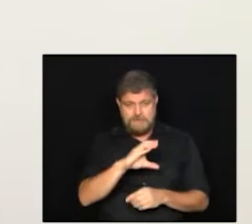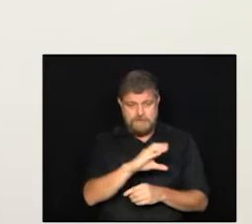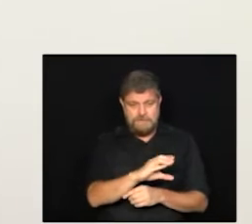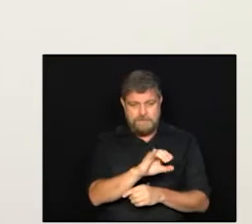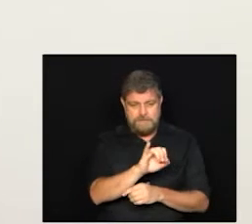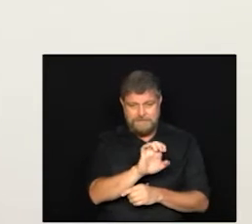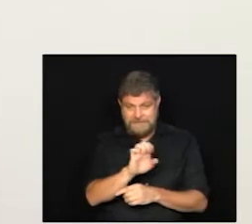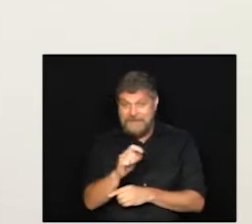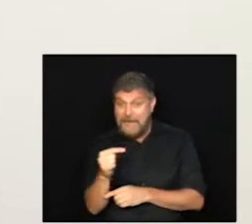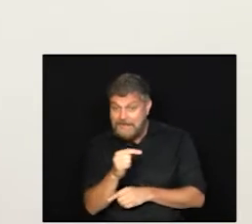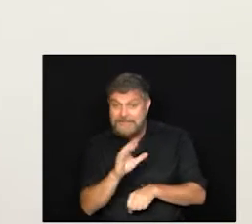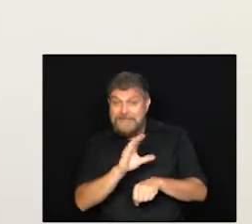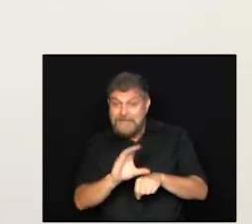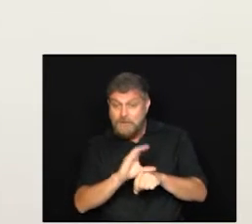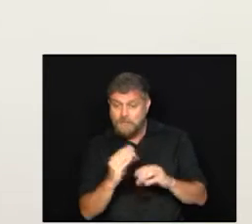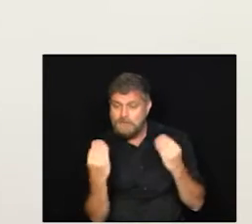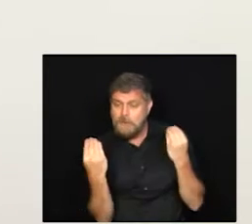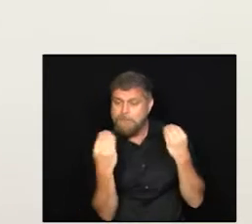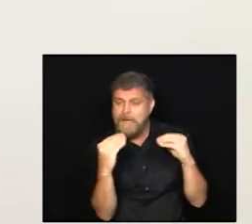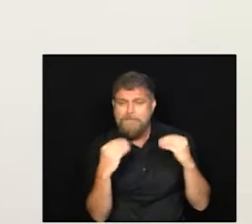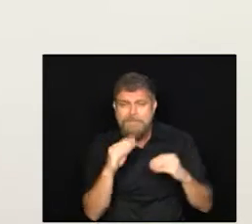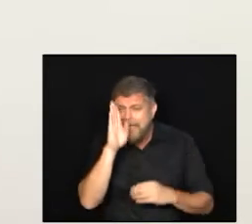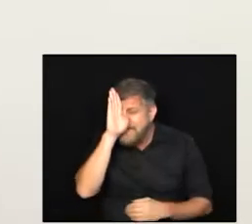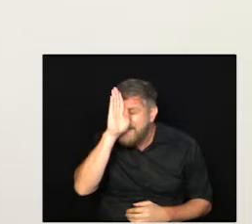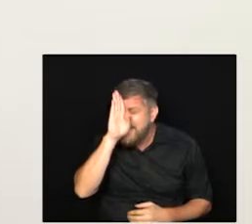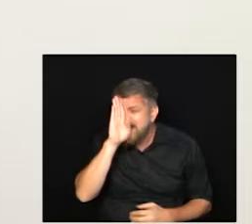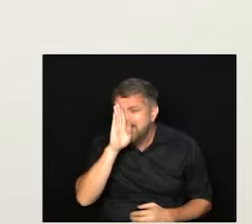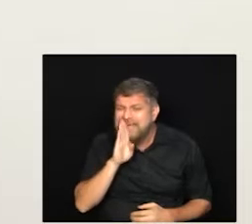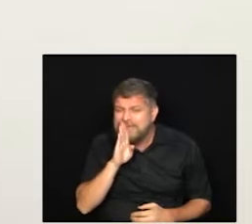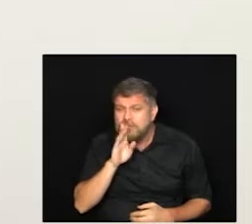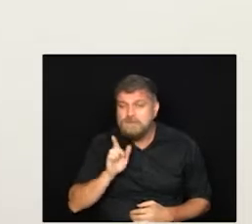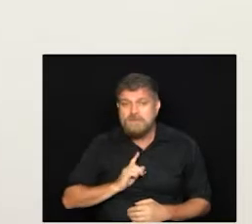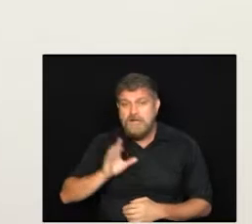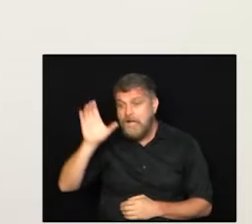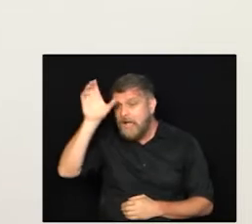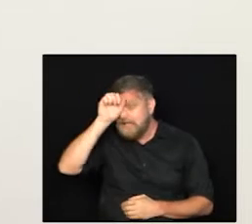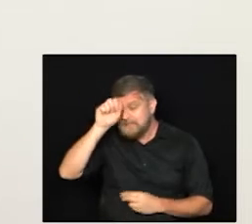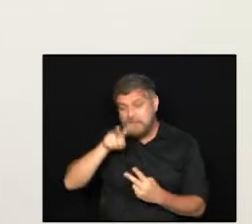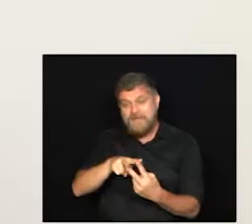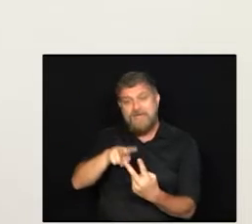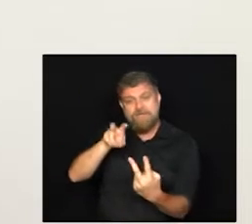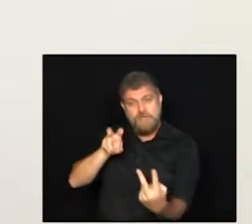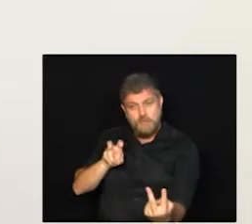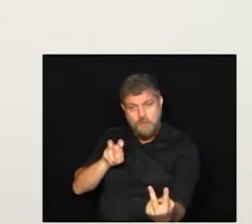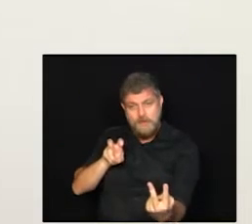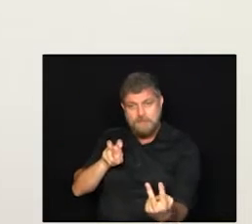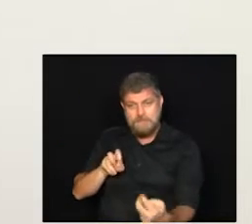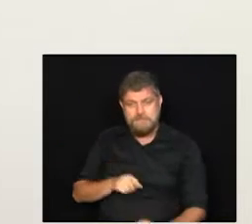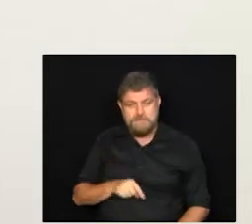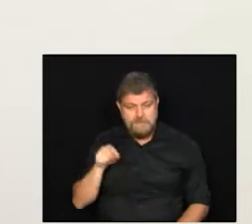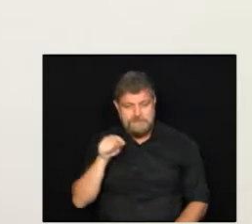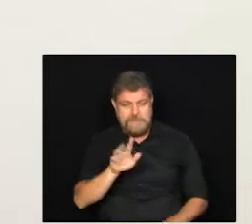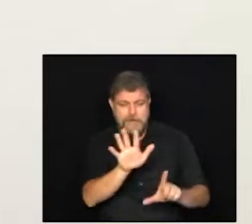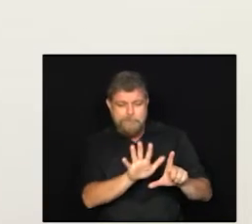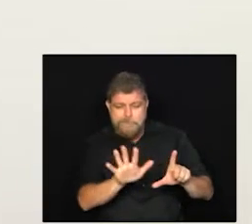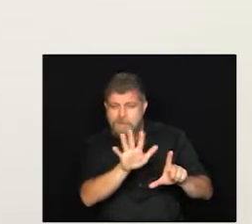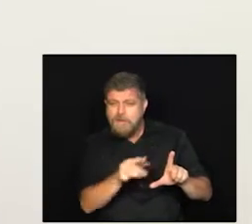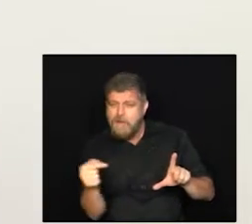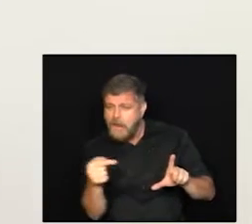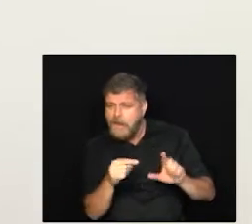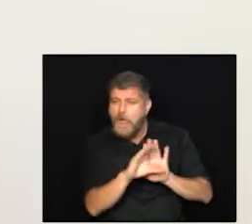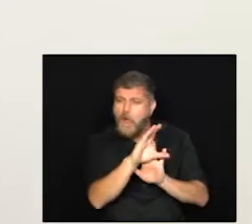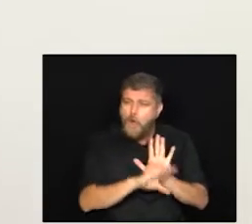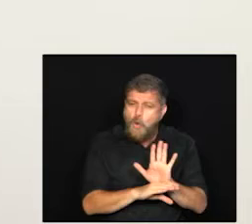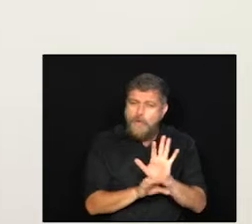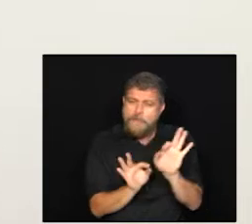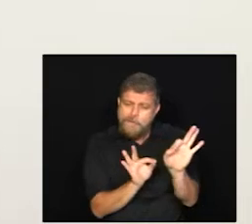cursos disponíveis, gratuitos para os estudantes, que chama Saber Virtual. Então, lá vai ensinar como eles montarem um currículo,